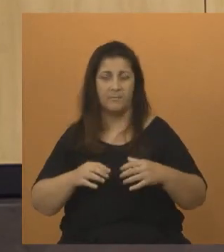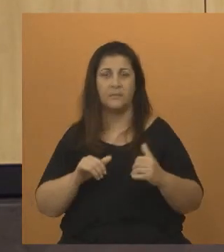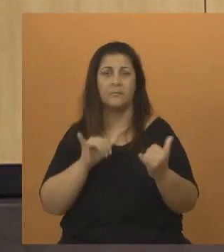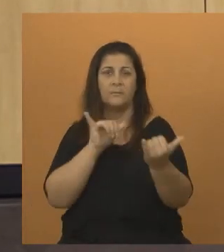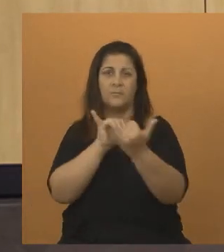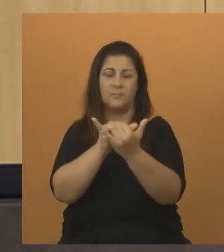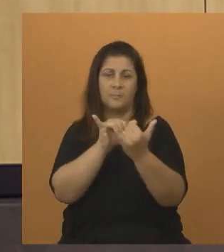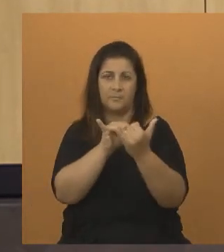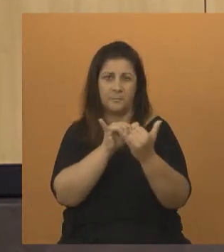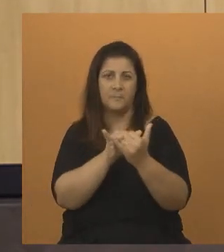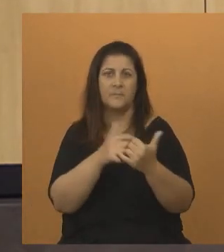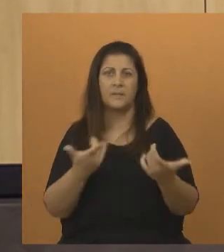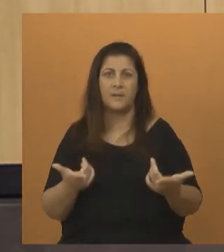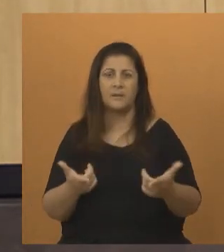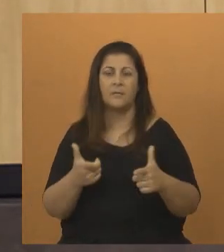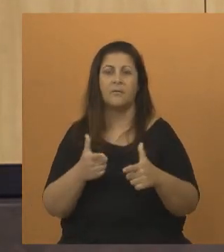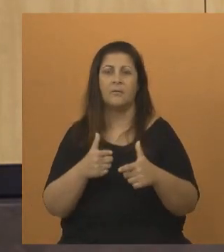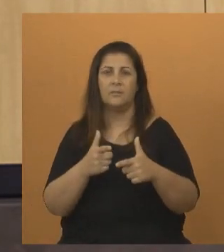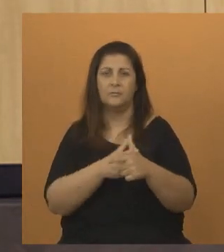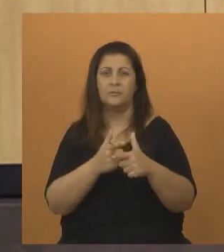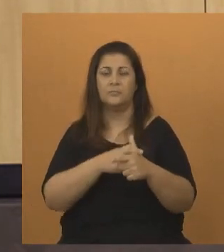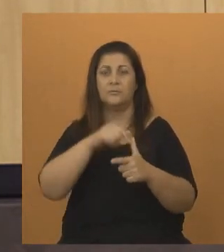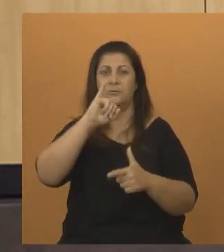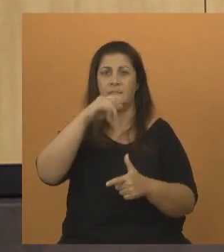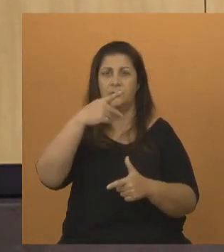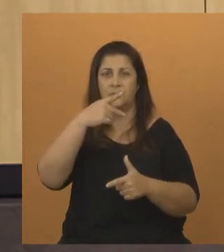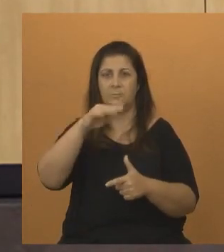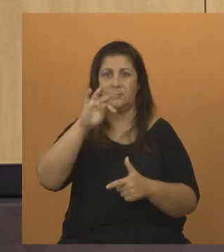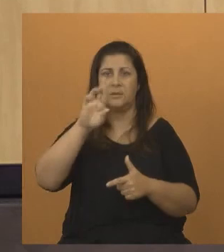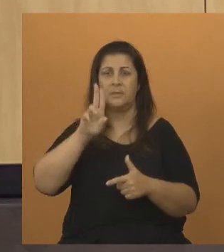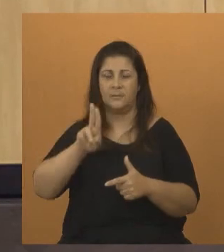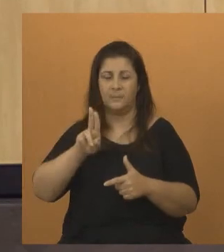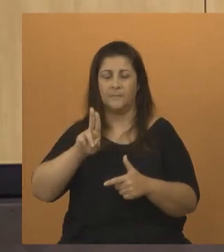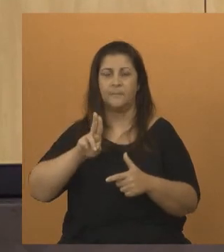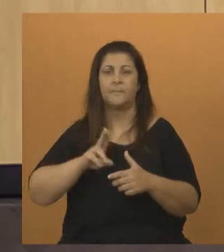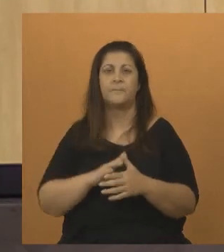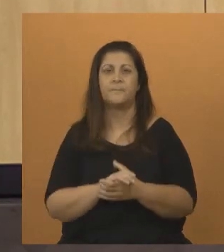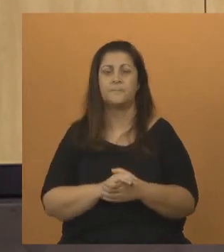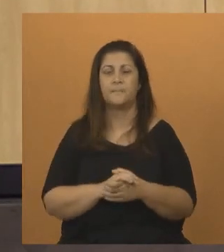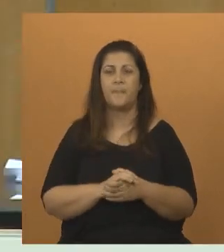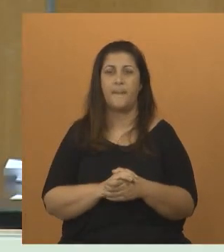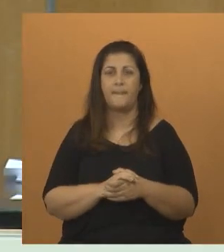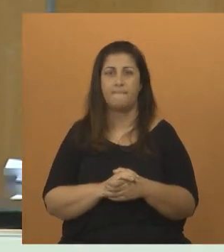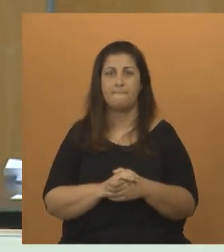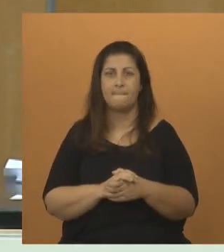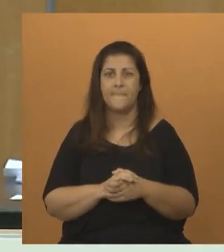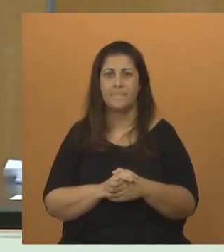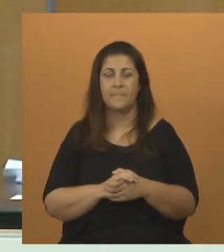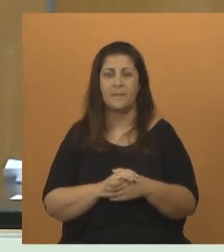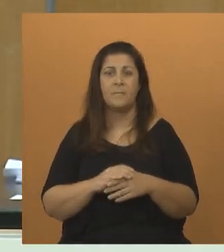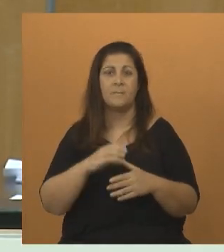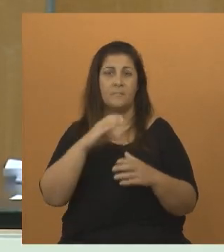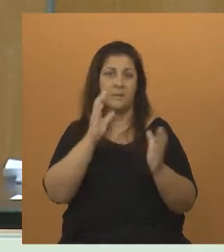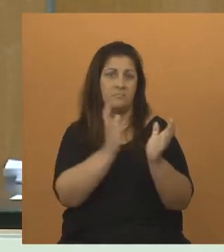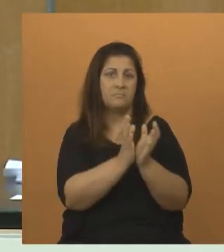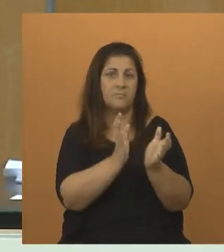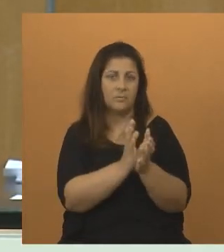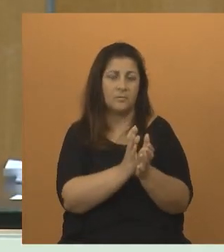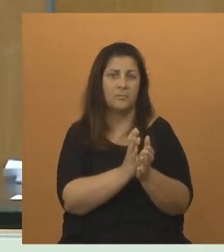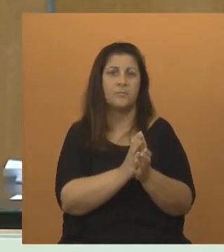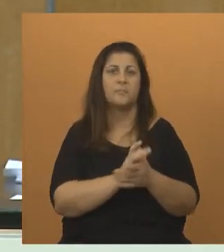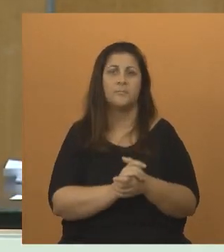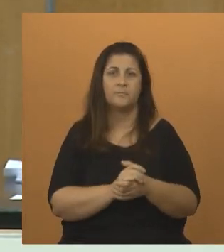isenção relativas ao Imposto Predial e Territorial Urbano, IPTU, para entidades e